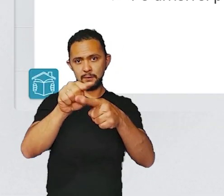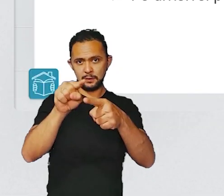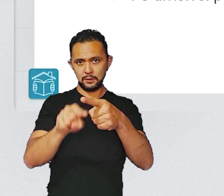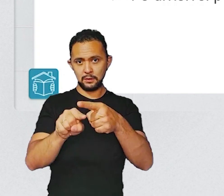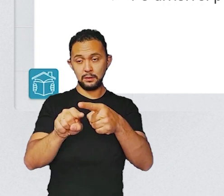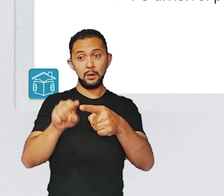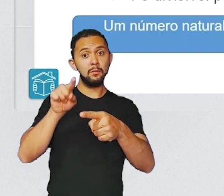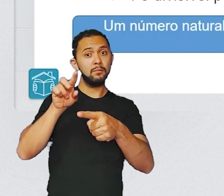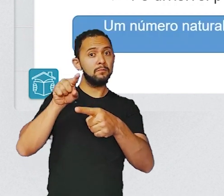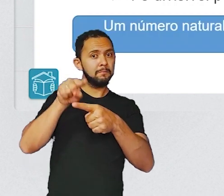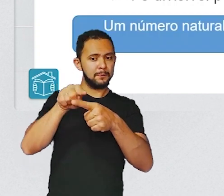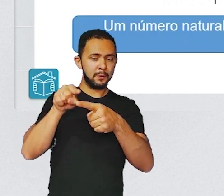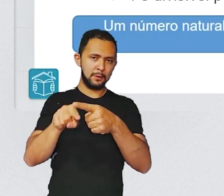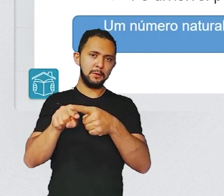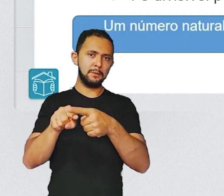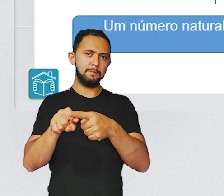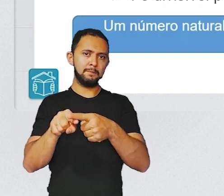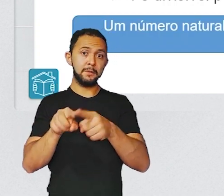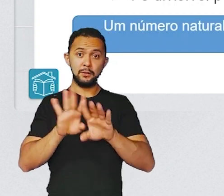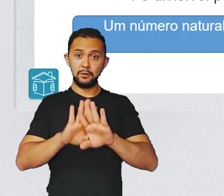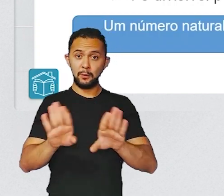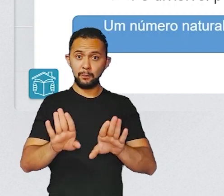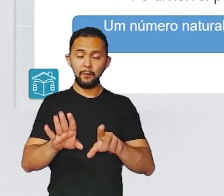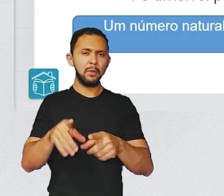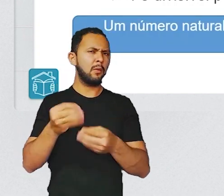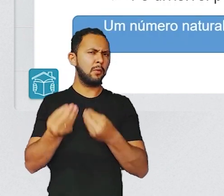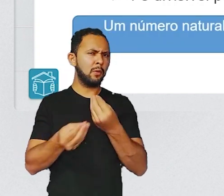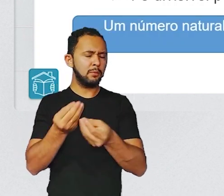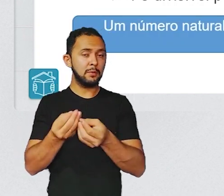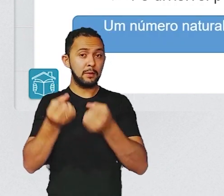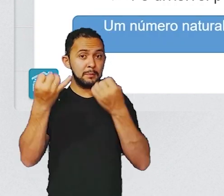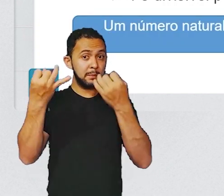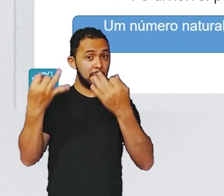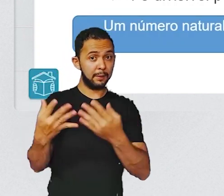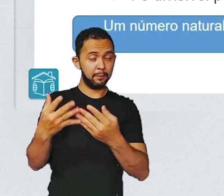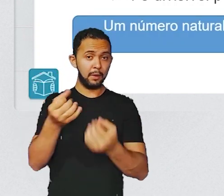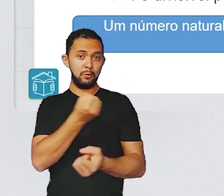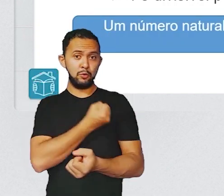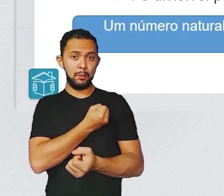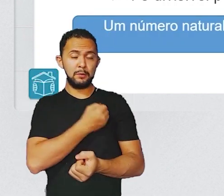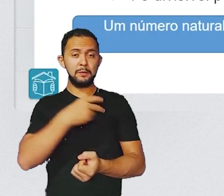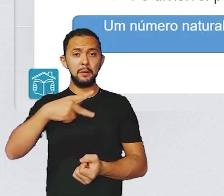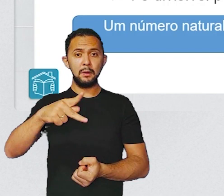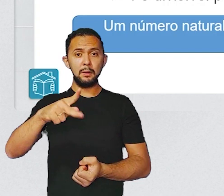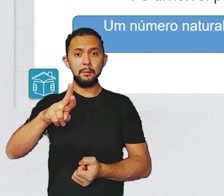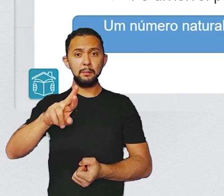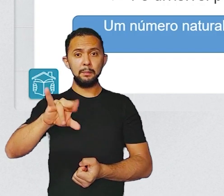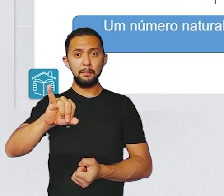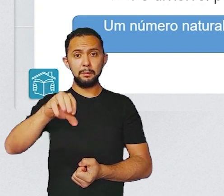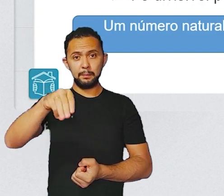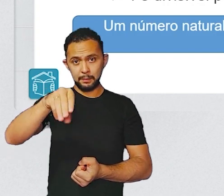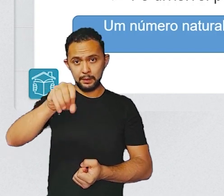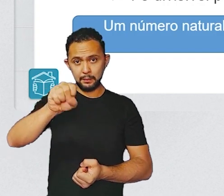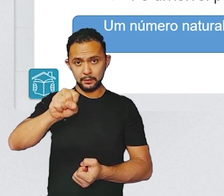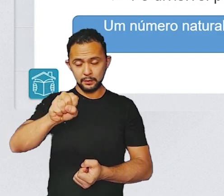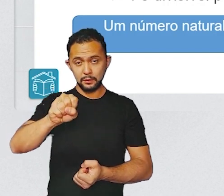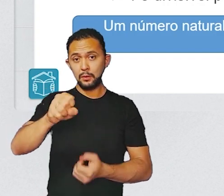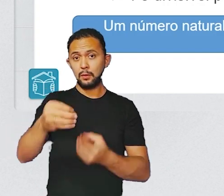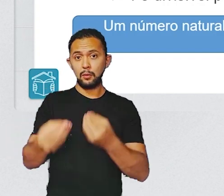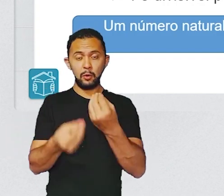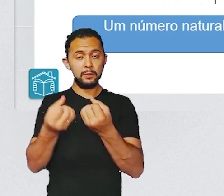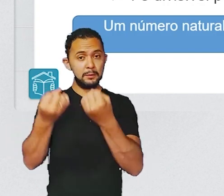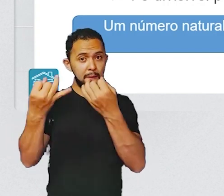bom? Então, resumindo, o que é o número primo? O número natural a gente vai dizer que ele é primo se ele tem apenas